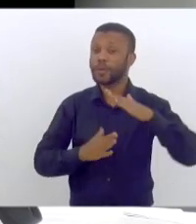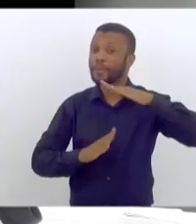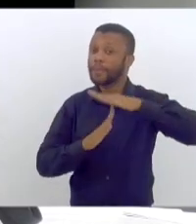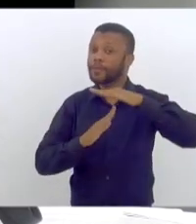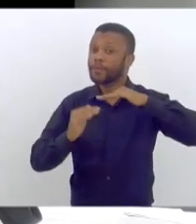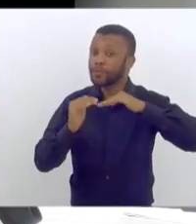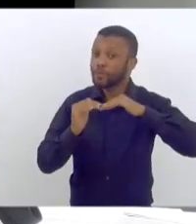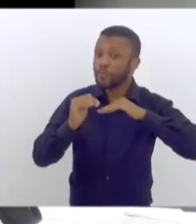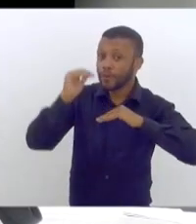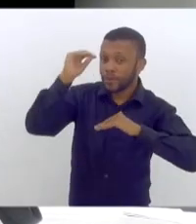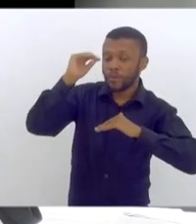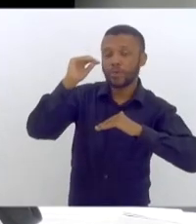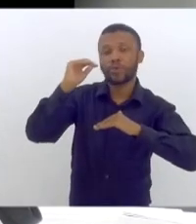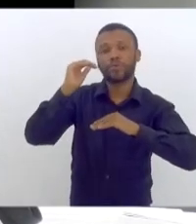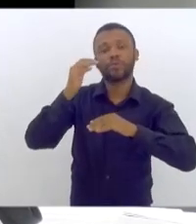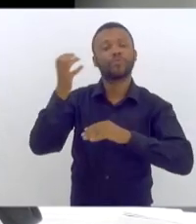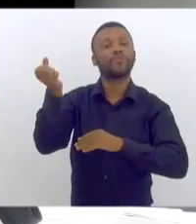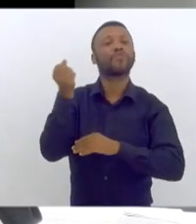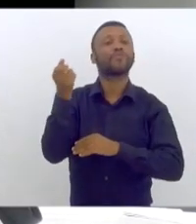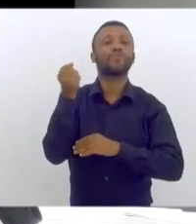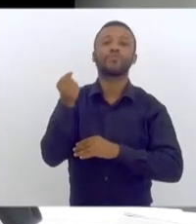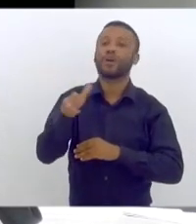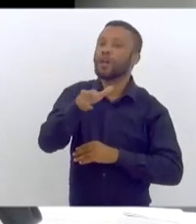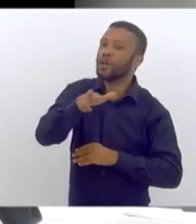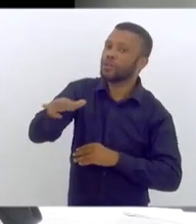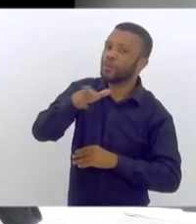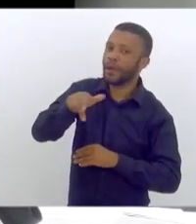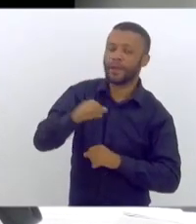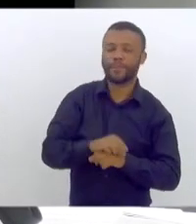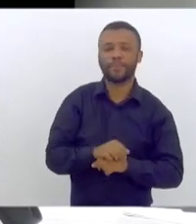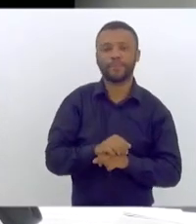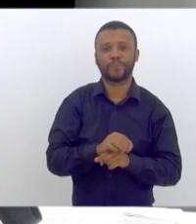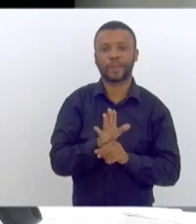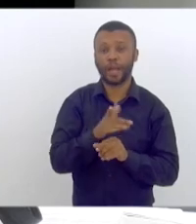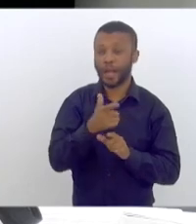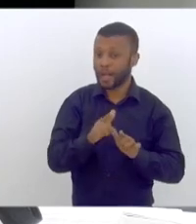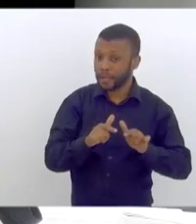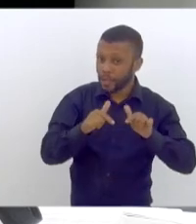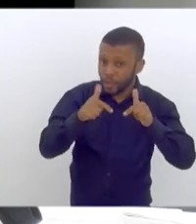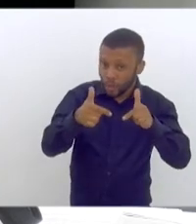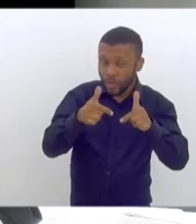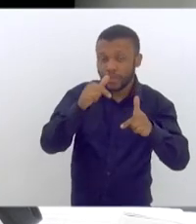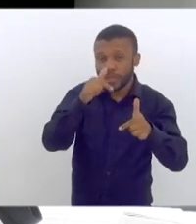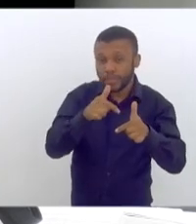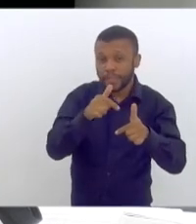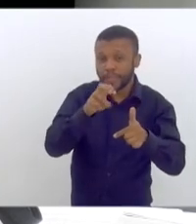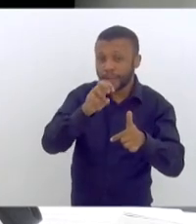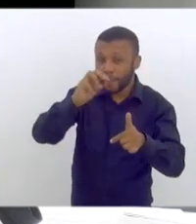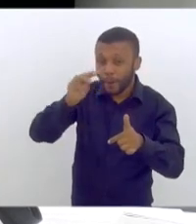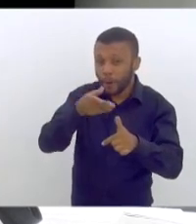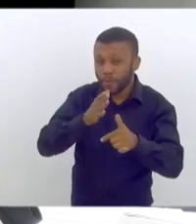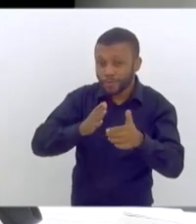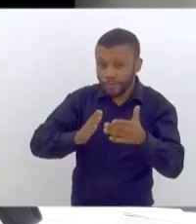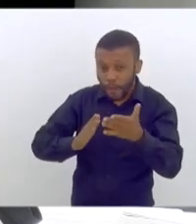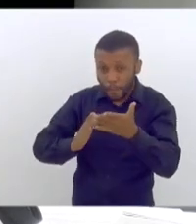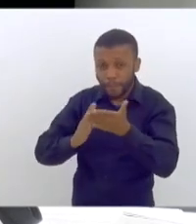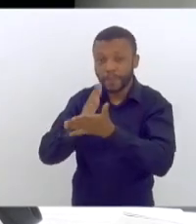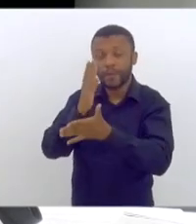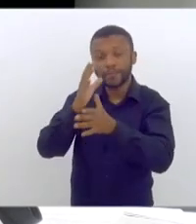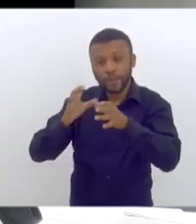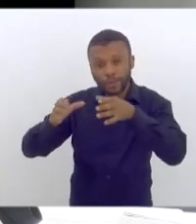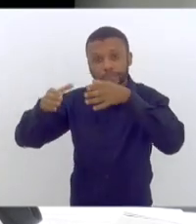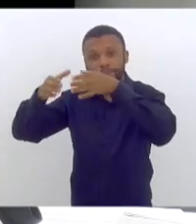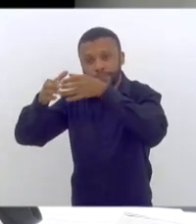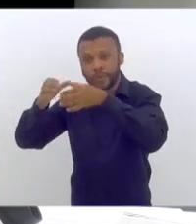esse o fundo hoje é as operações acima de 5 milhões elas são aprovadas pela cppde Então me seguem todo todo